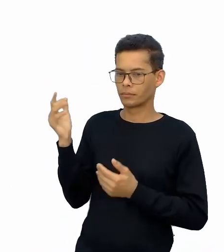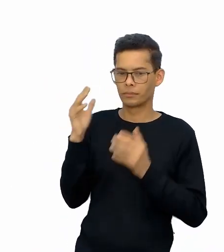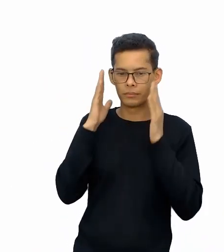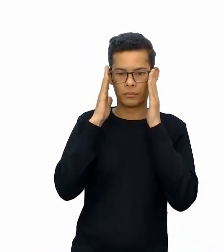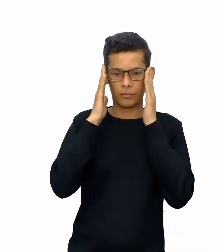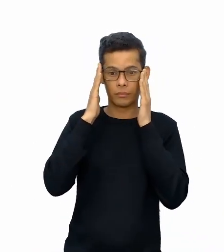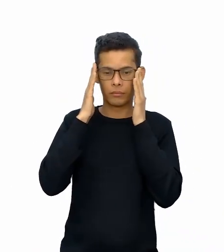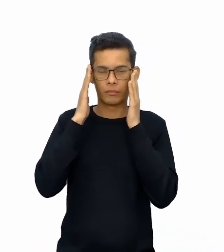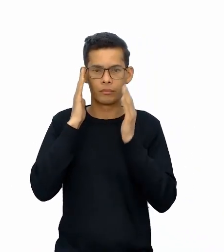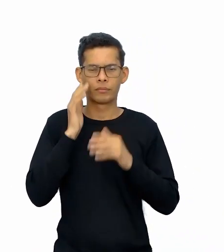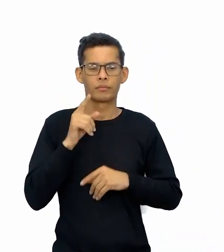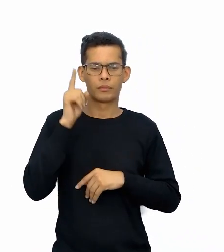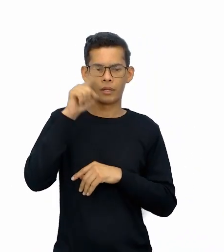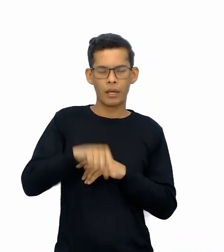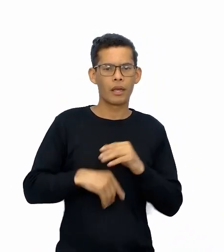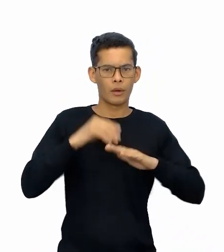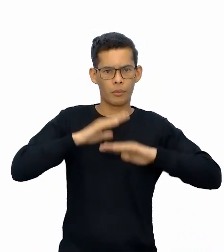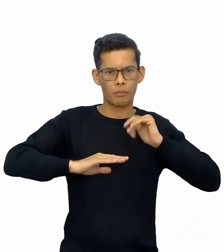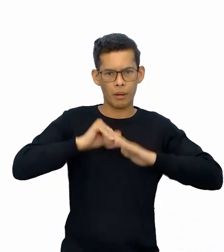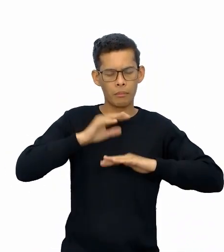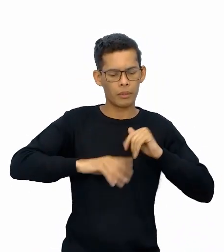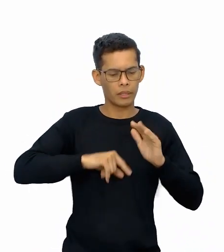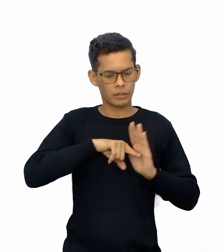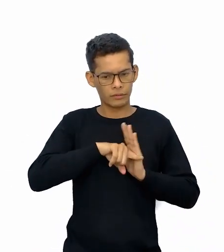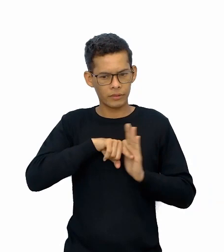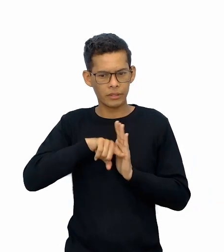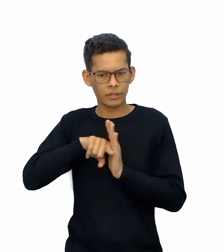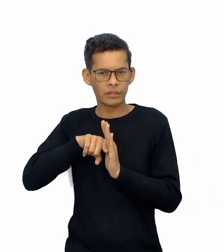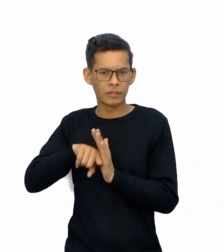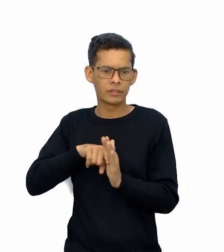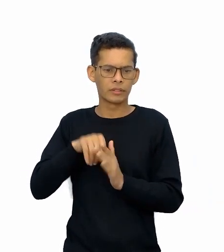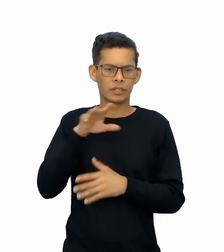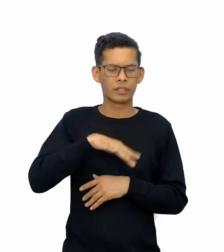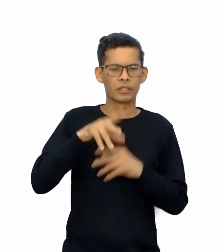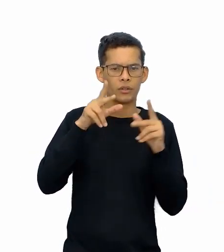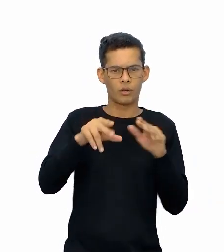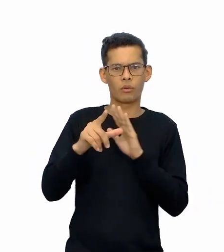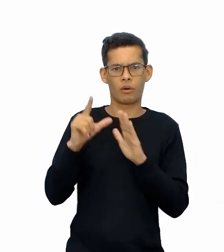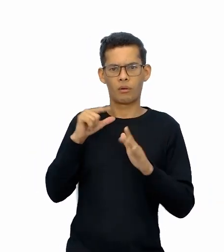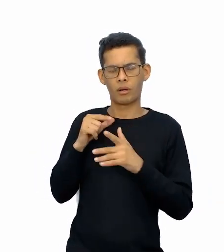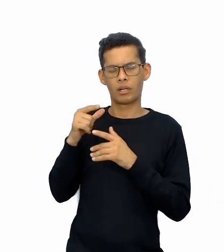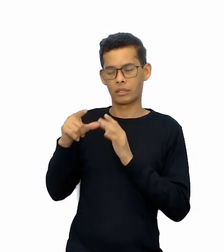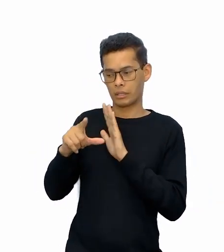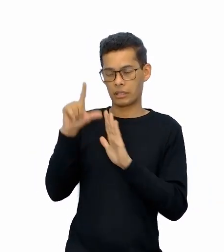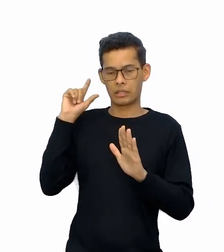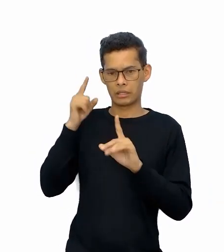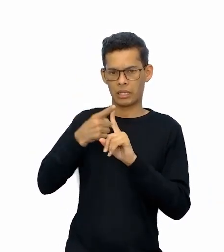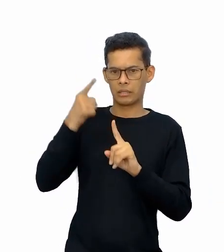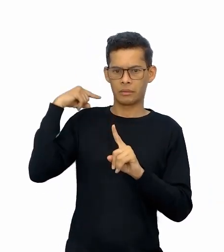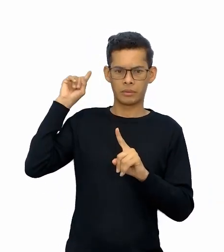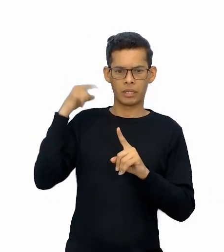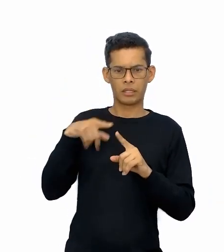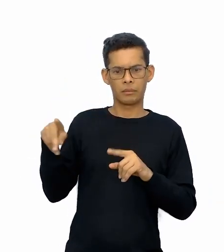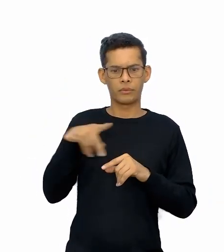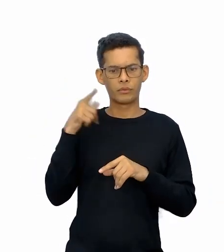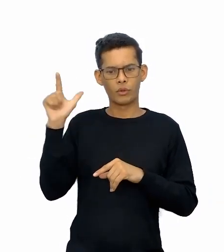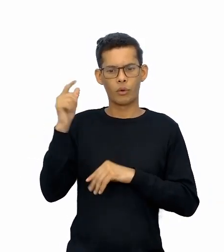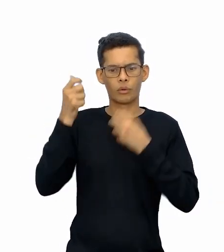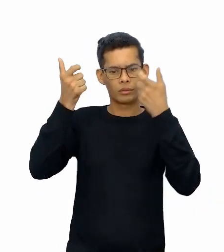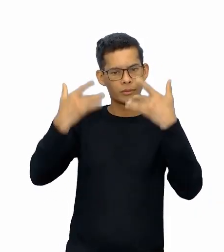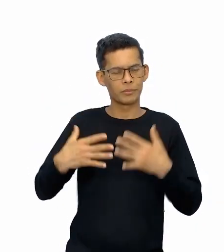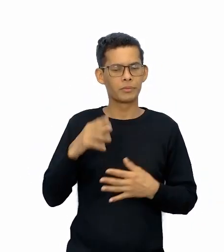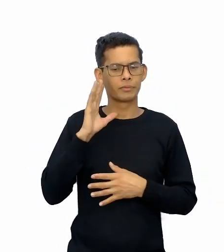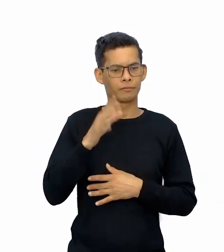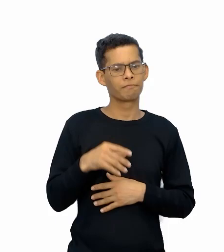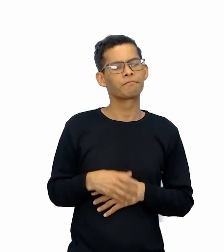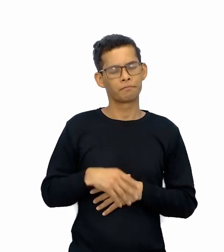uma prática investigativa, dentro daquelas que a Mari explicou para vocês na pauta da semana passada. O papel do professor